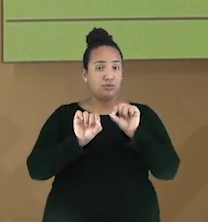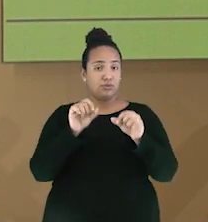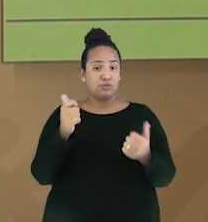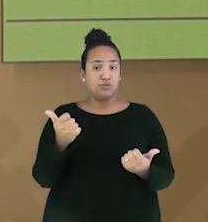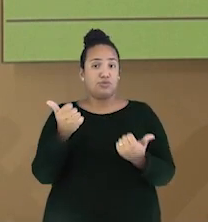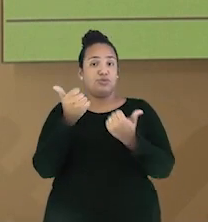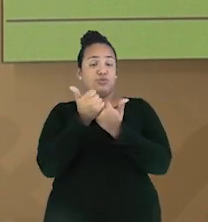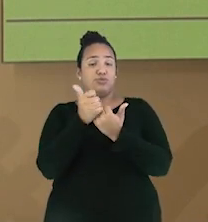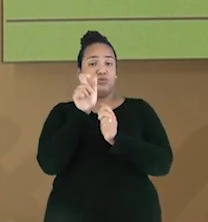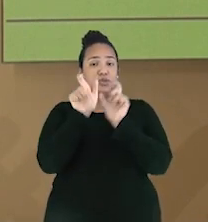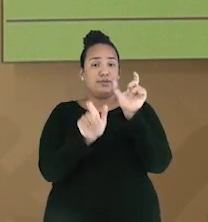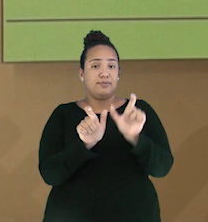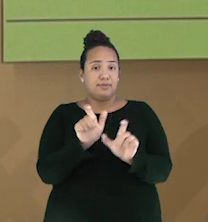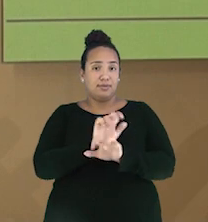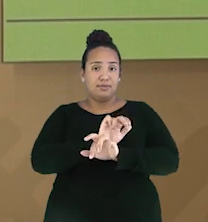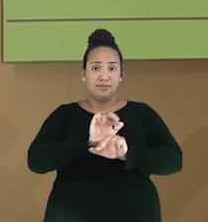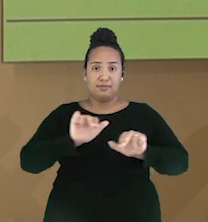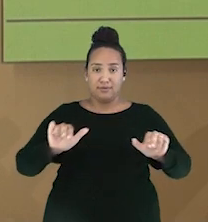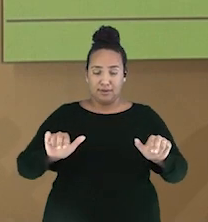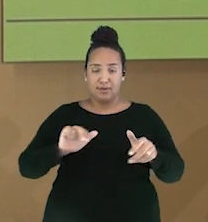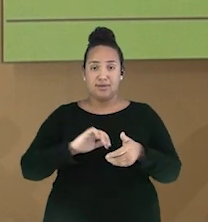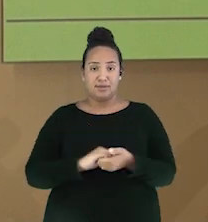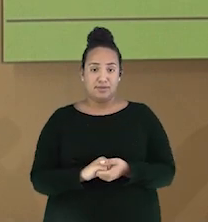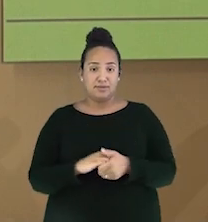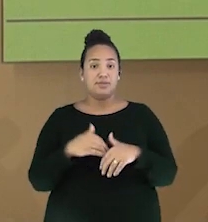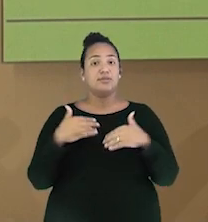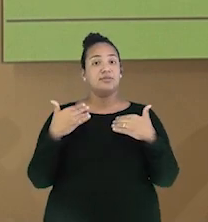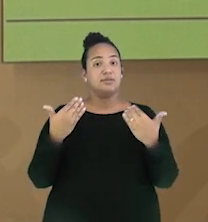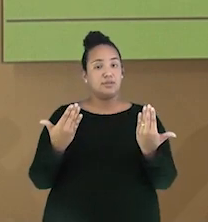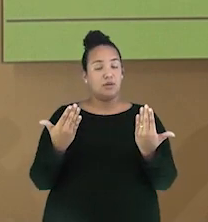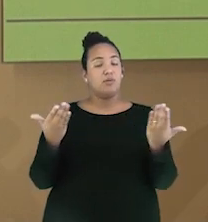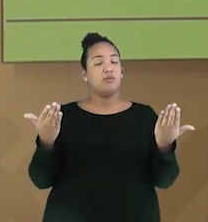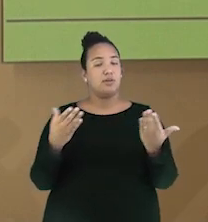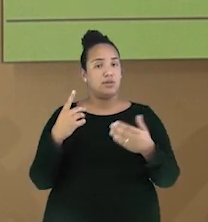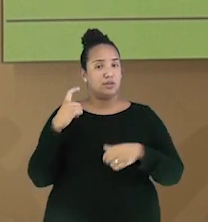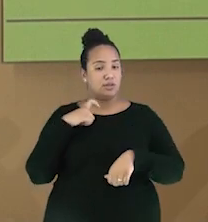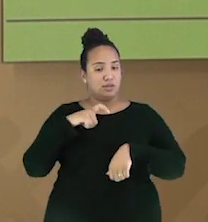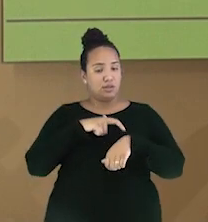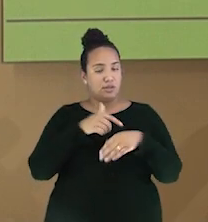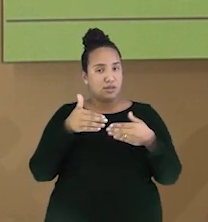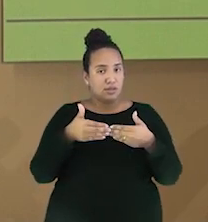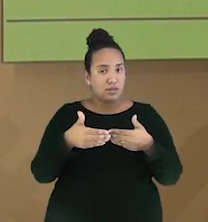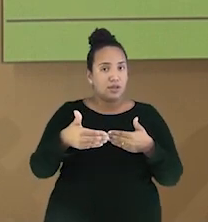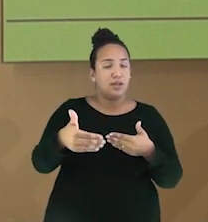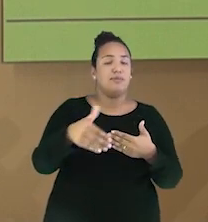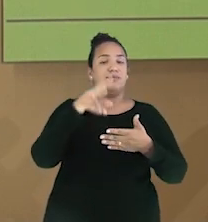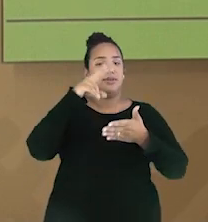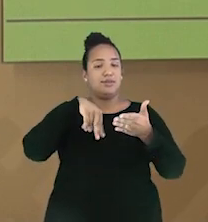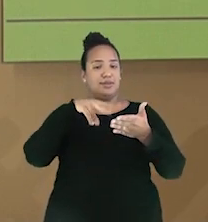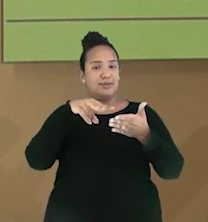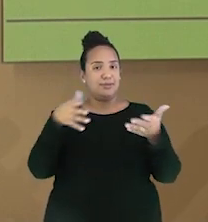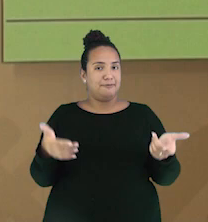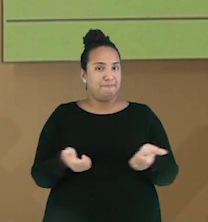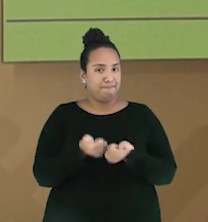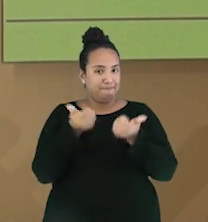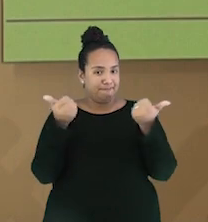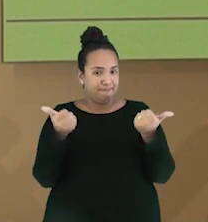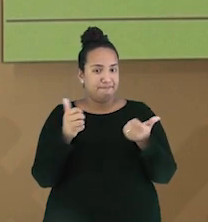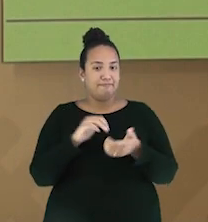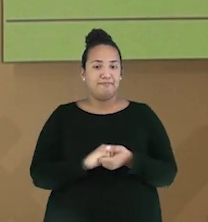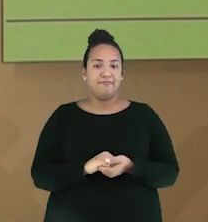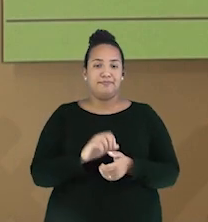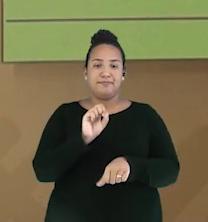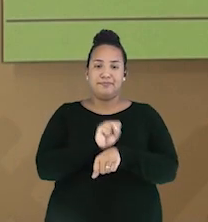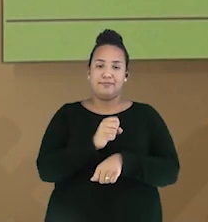muitas palavras. Com isso, ganha-se mais tempo e a leitura fica mais atrativa. Espero que vocês